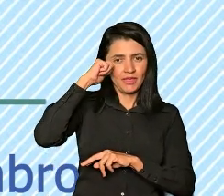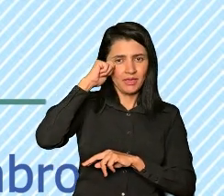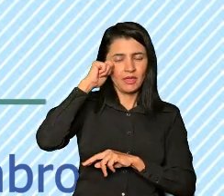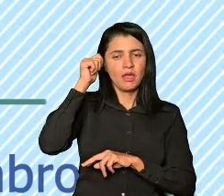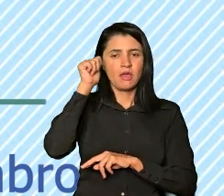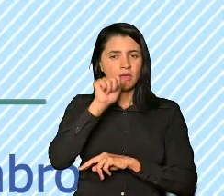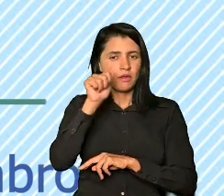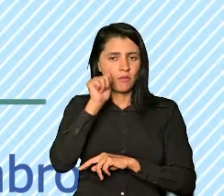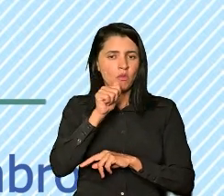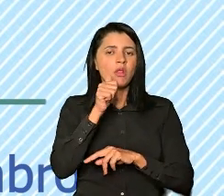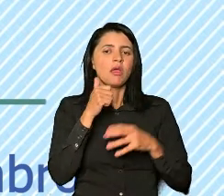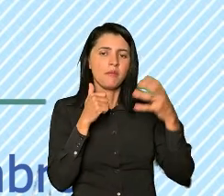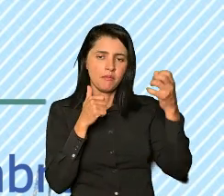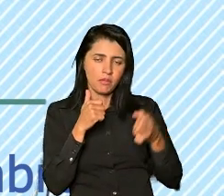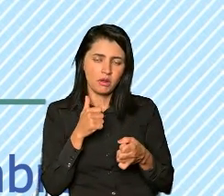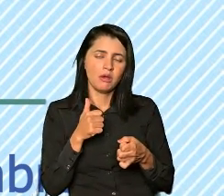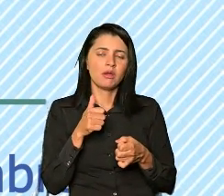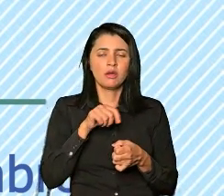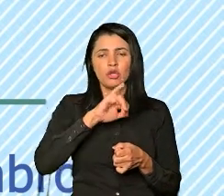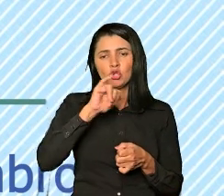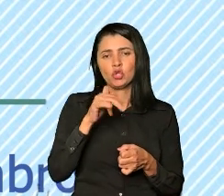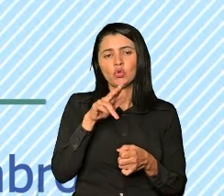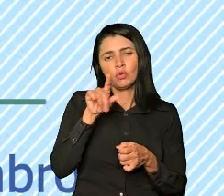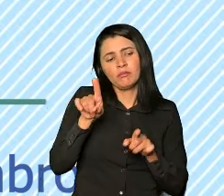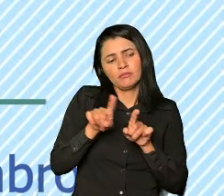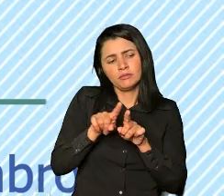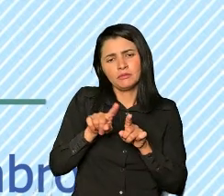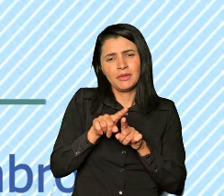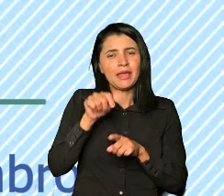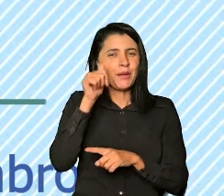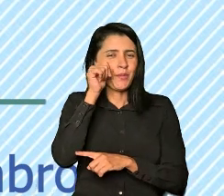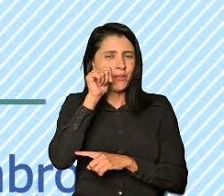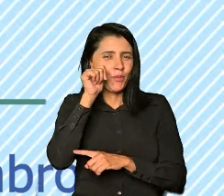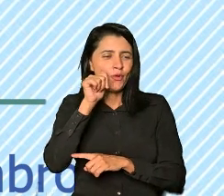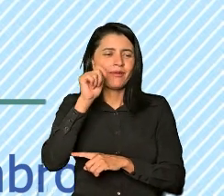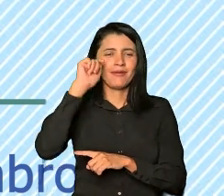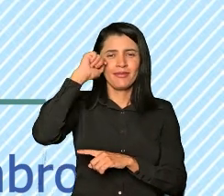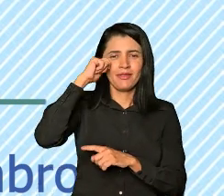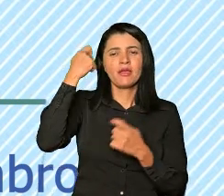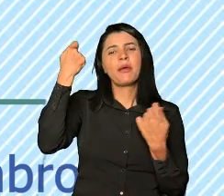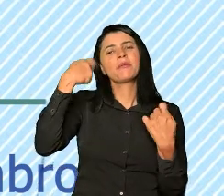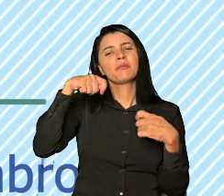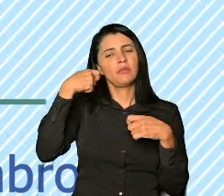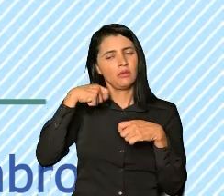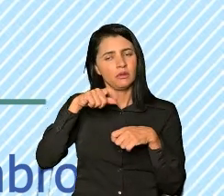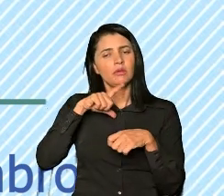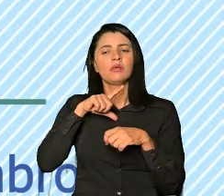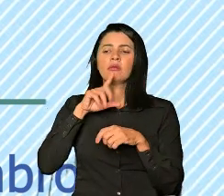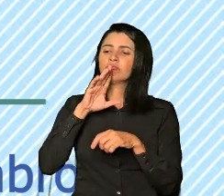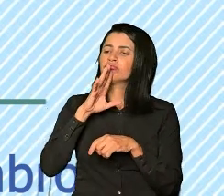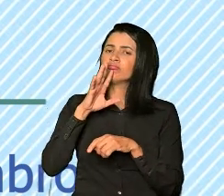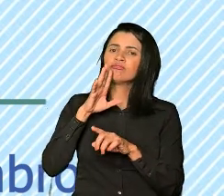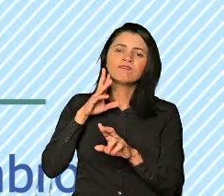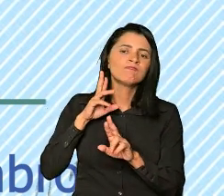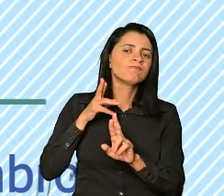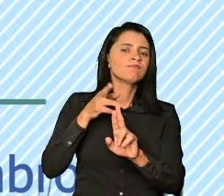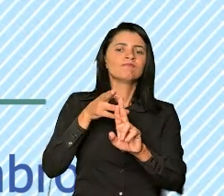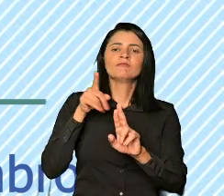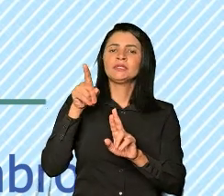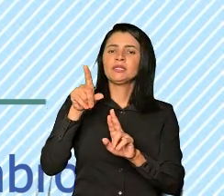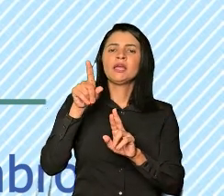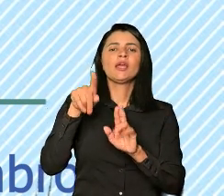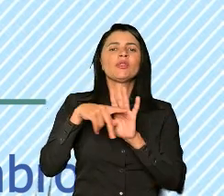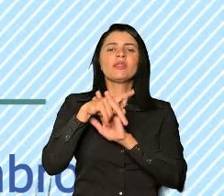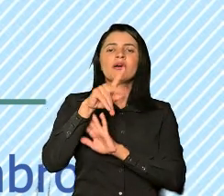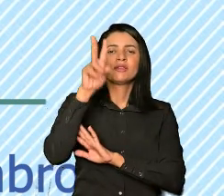só a mulher branca, né, como Júlia Lopes, mas a mulher negra que também precisa ter o seu reconhecimento na história